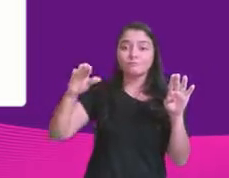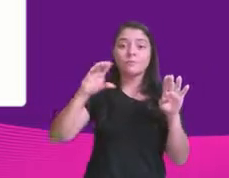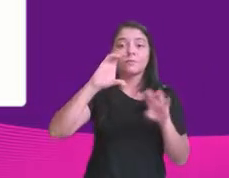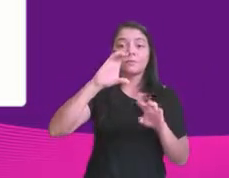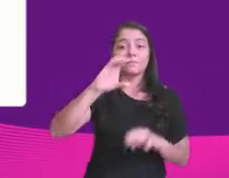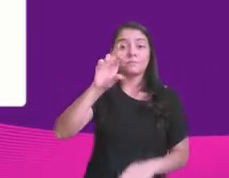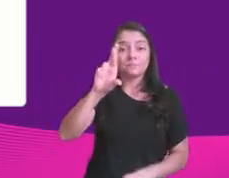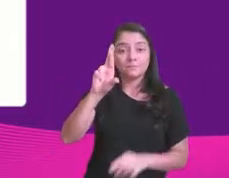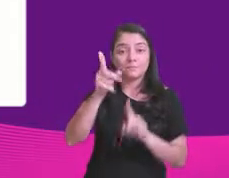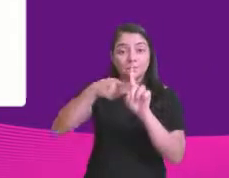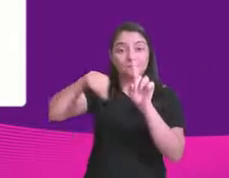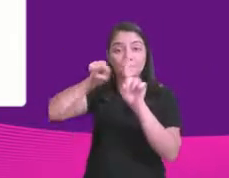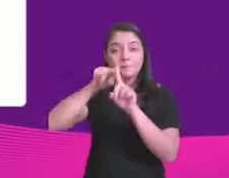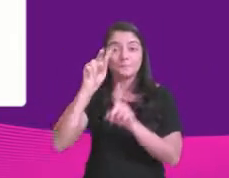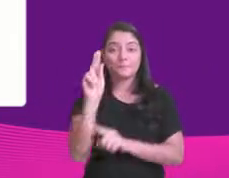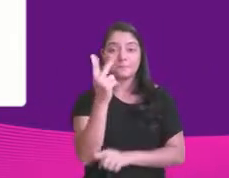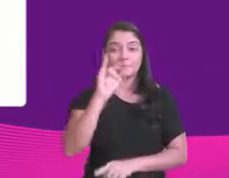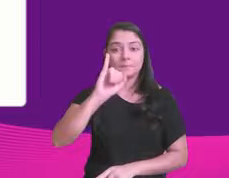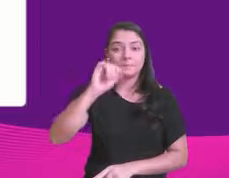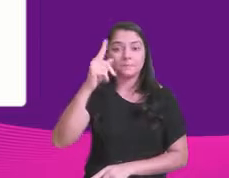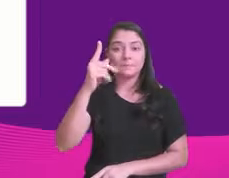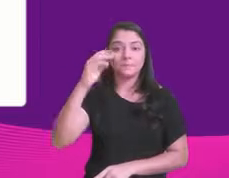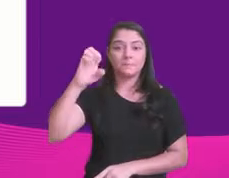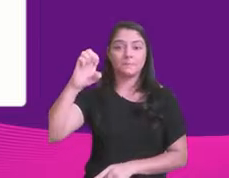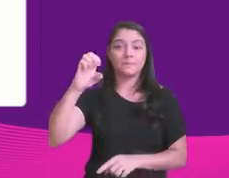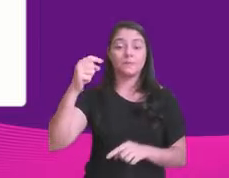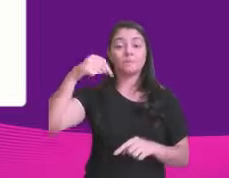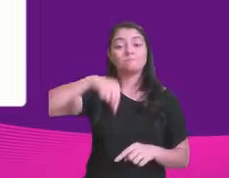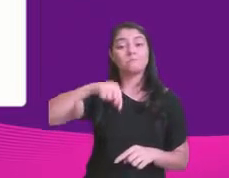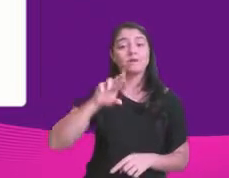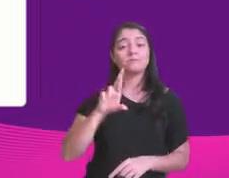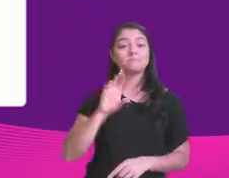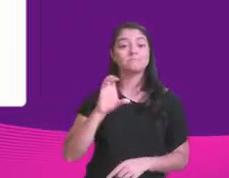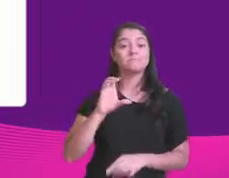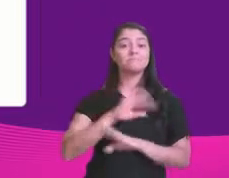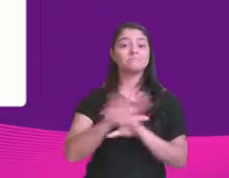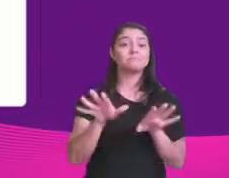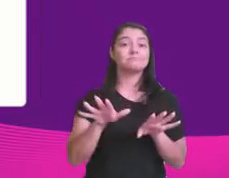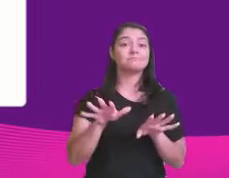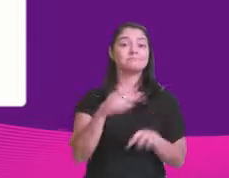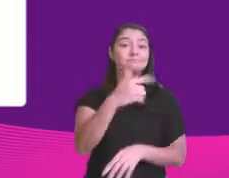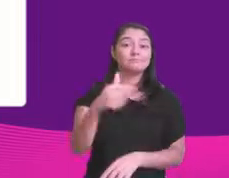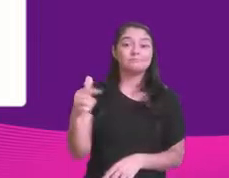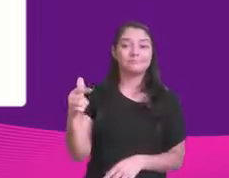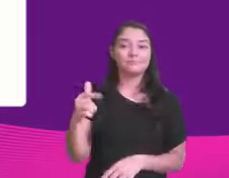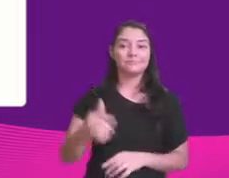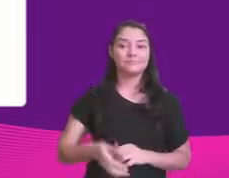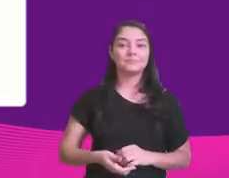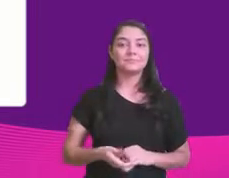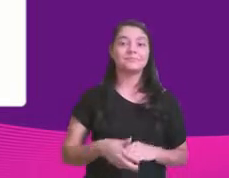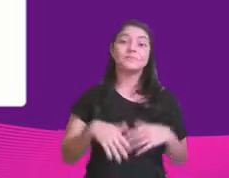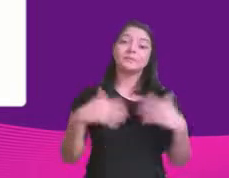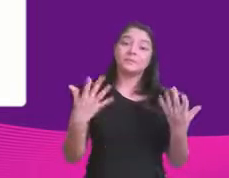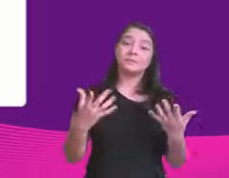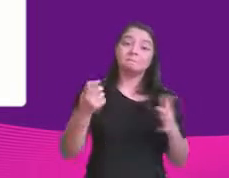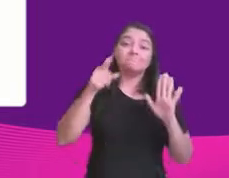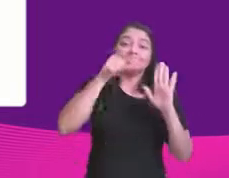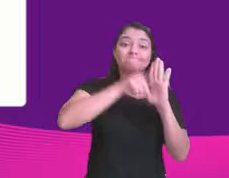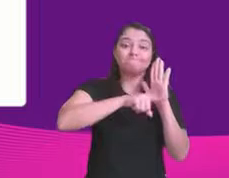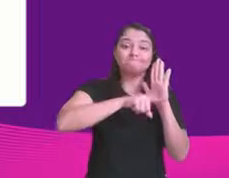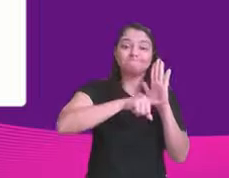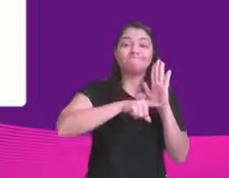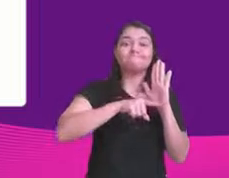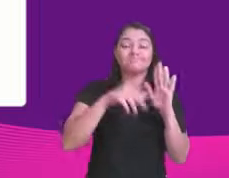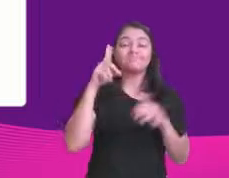com HiPEC versus citorredução sozinha, tá? Então, o PROD7 veio negativo, sendo que as complicações em